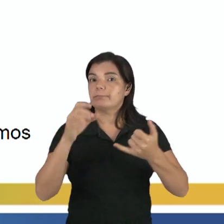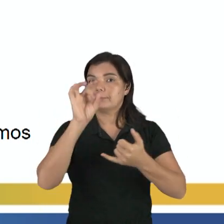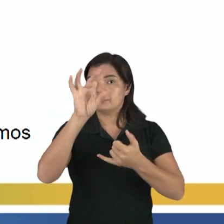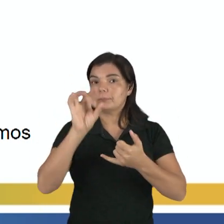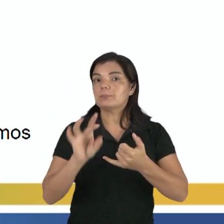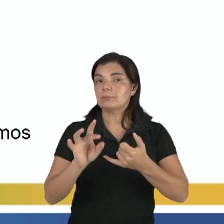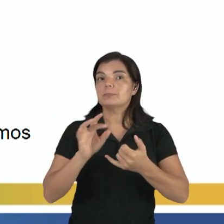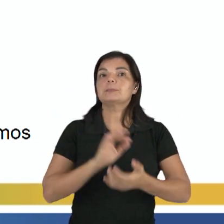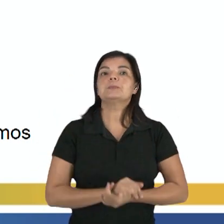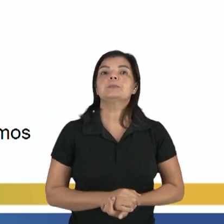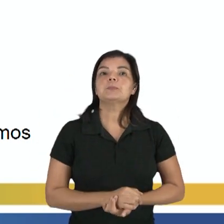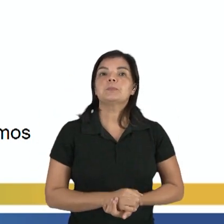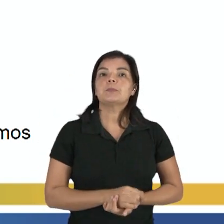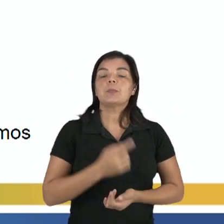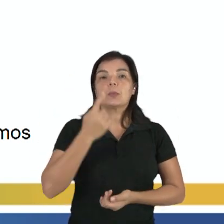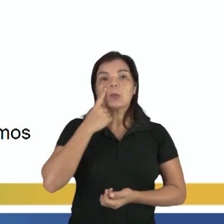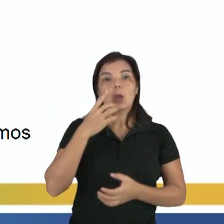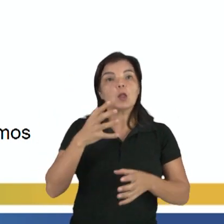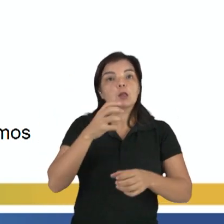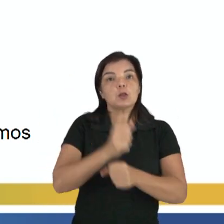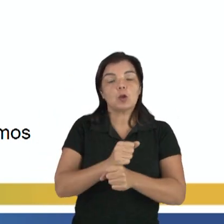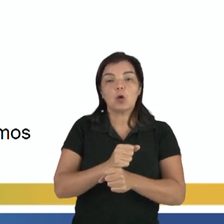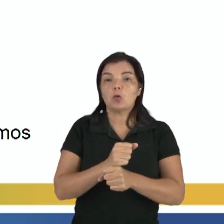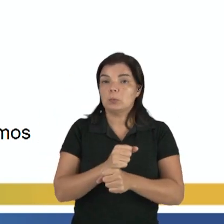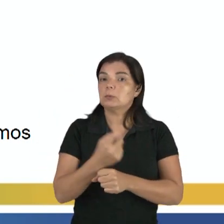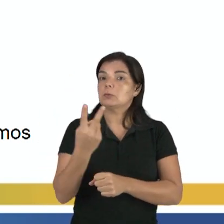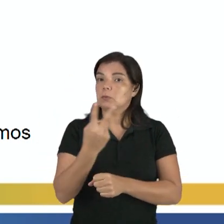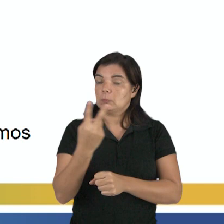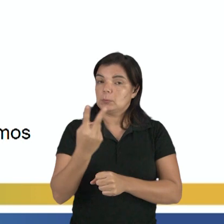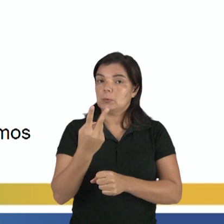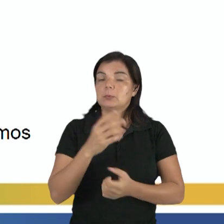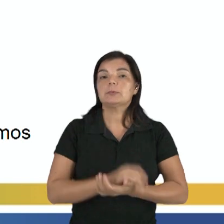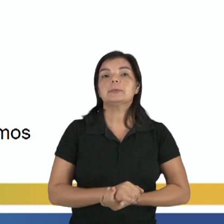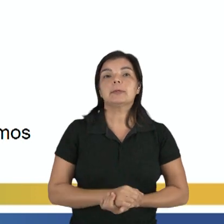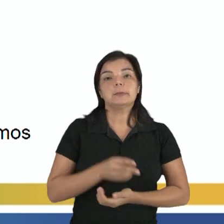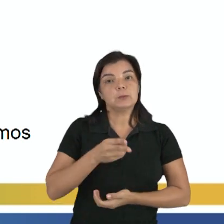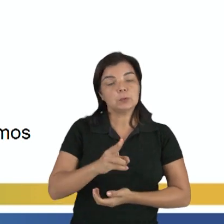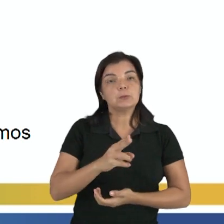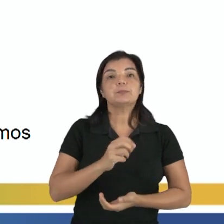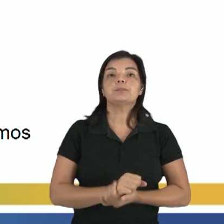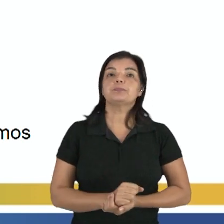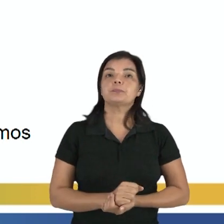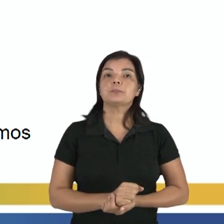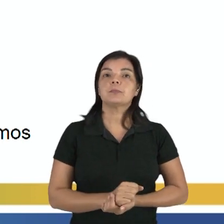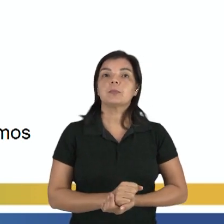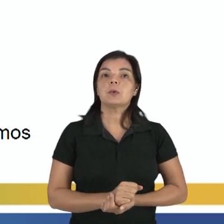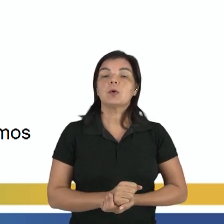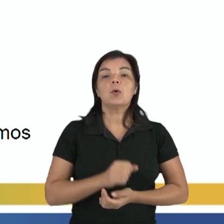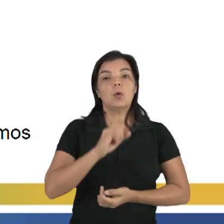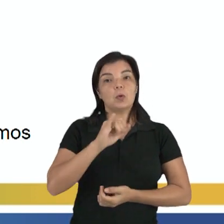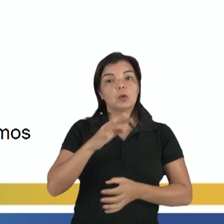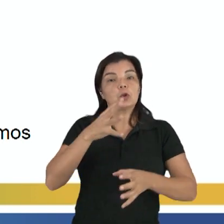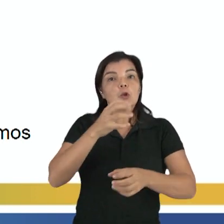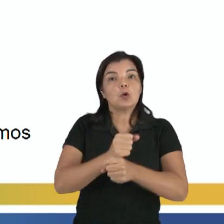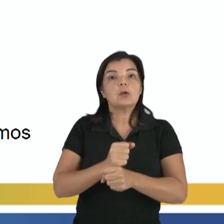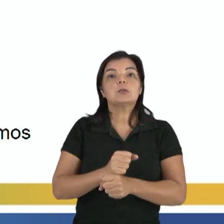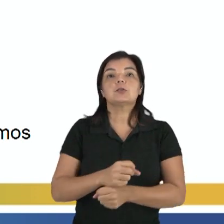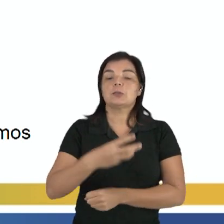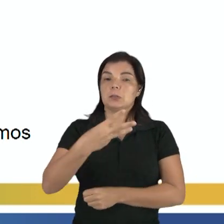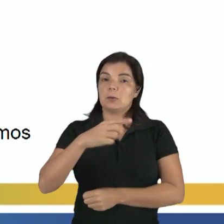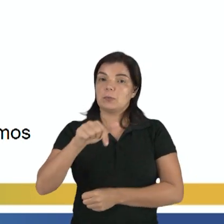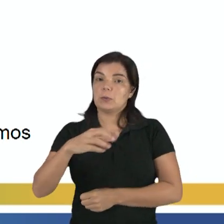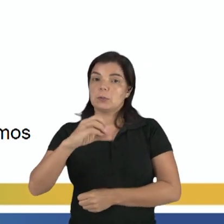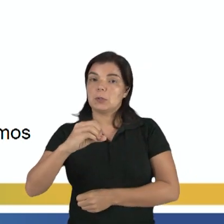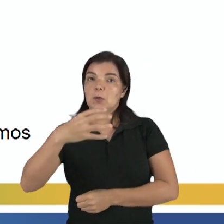correntes de cada farol então agora a gente Total vai ser a soma das Duas né pelo princípio da continuidade lá então a corrente total